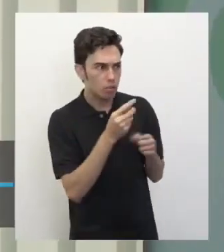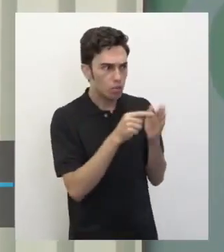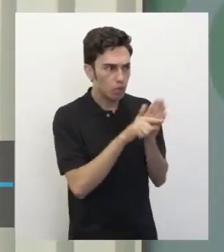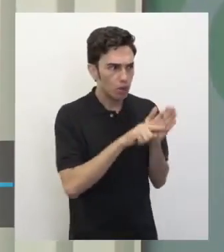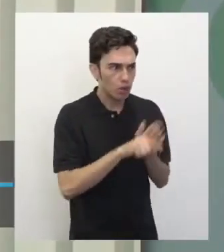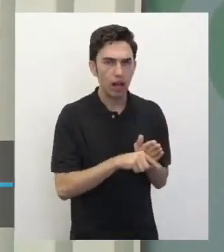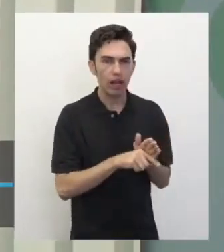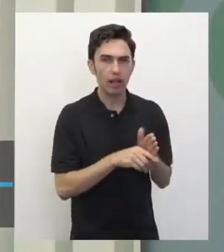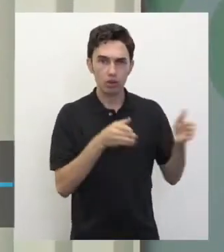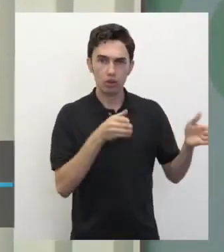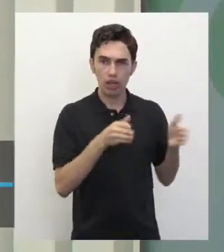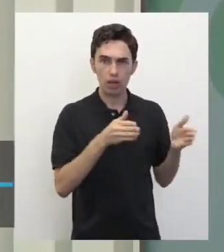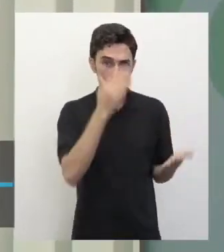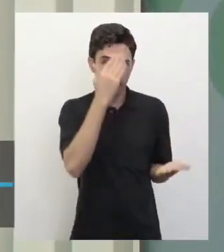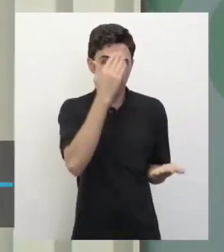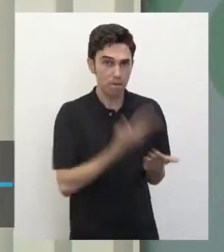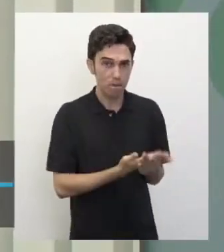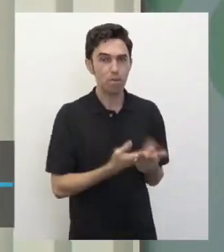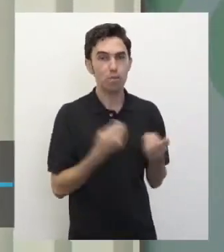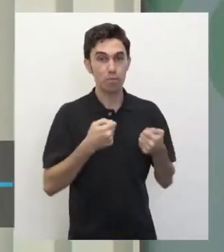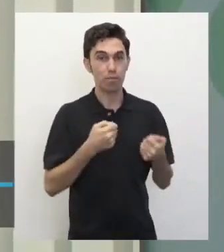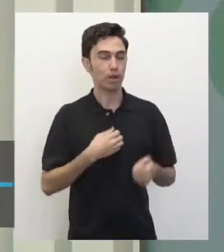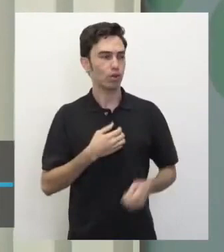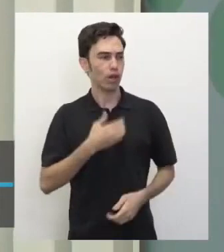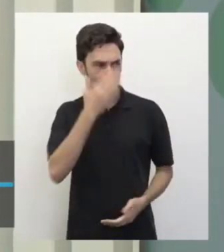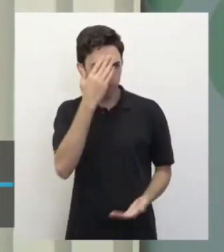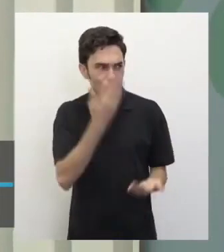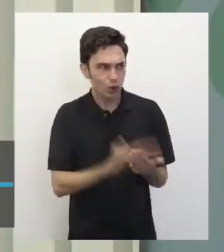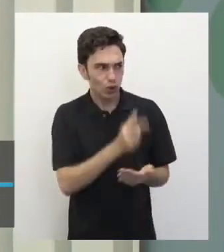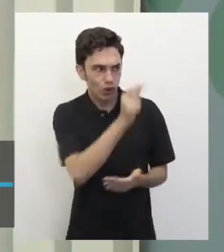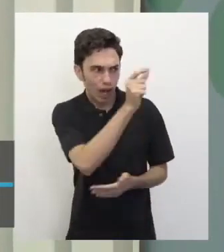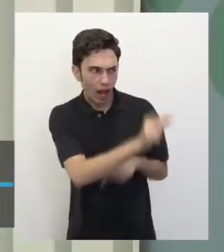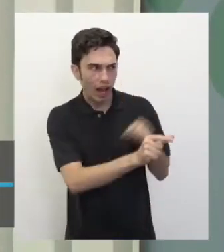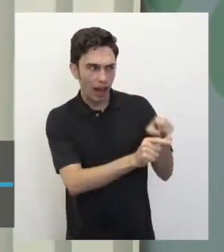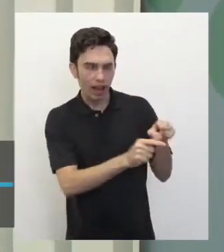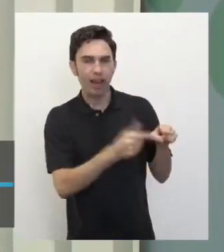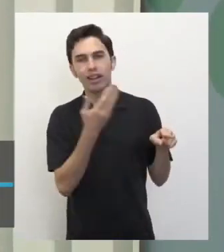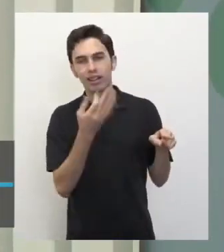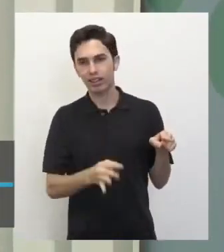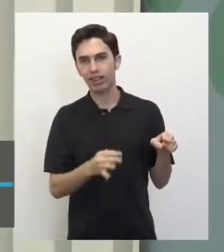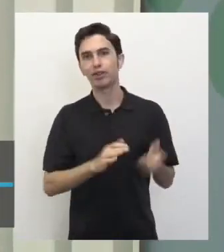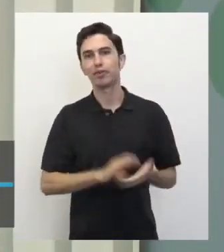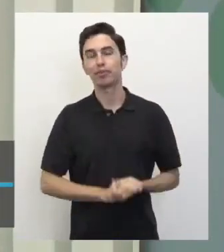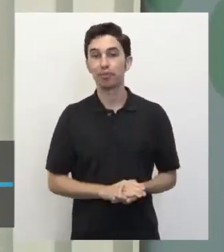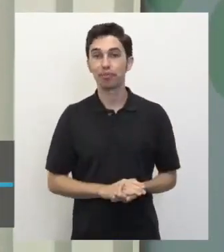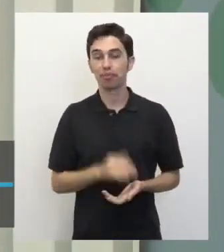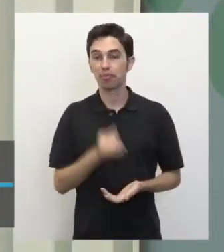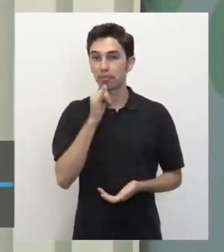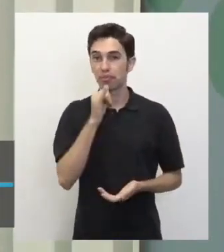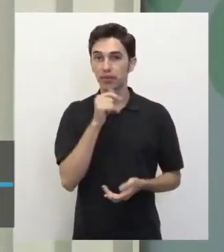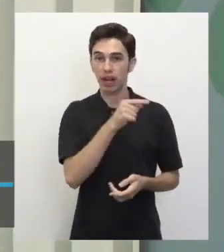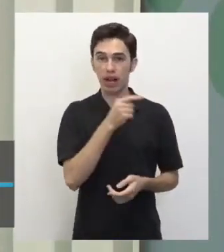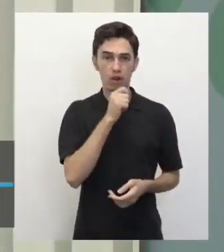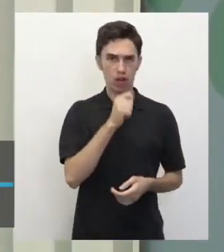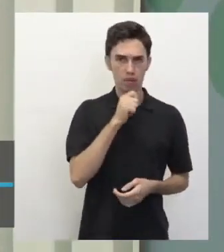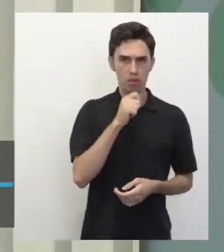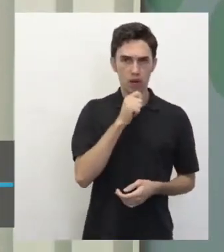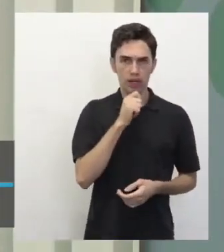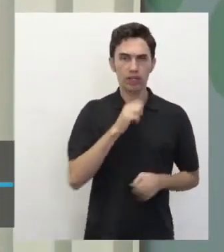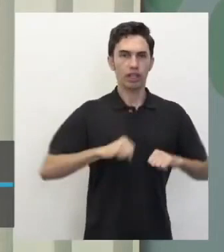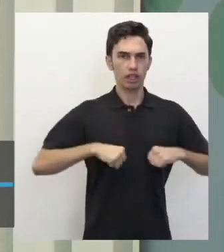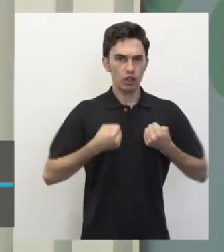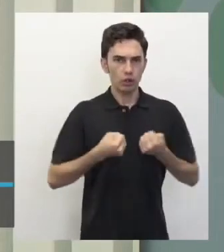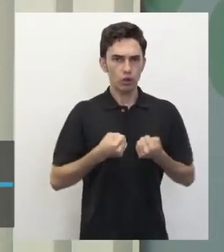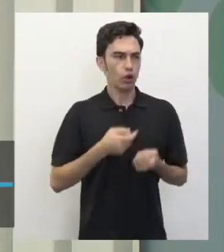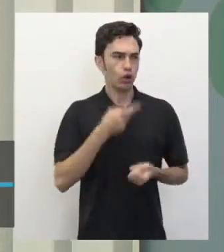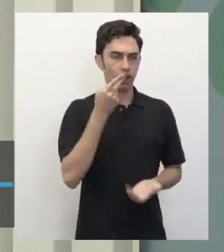só, geralmente o jornalista de qualidade, aquele que tem apuro pela notícia, que está preocupado com a informação, ele